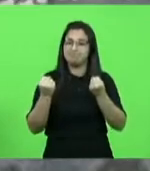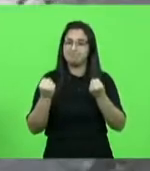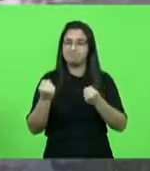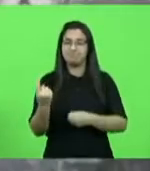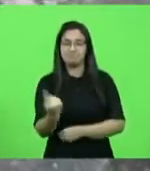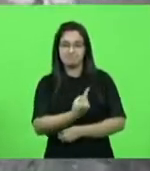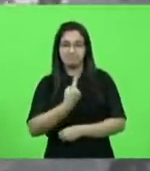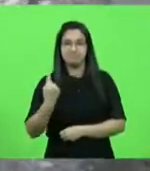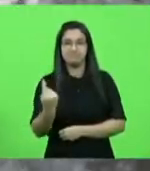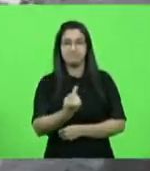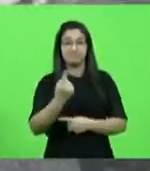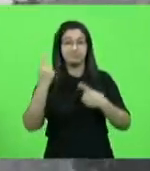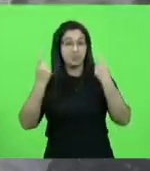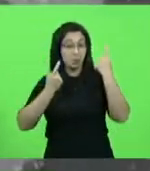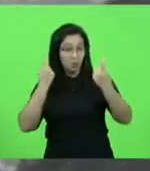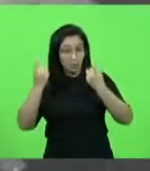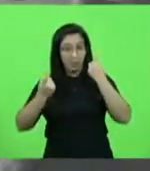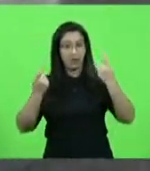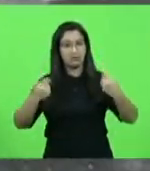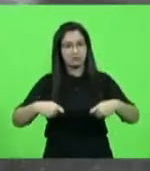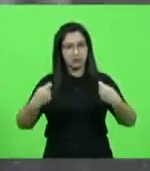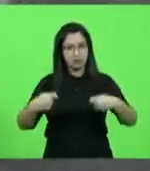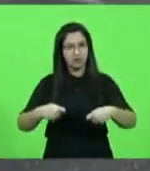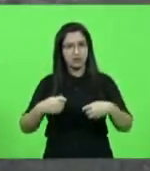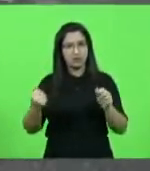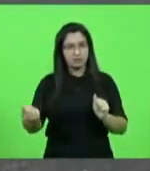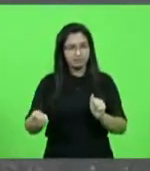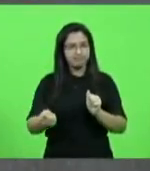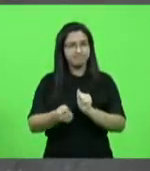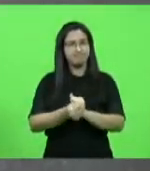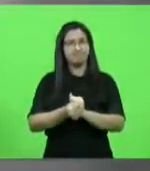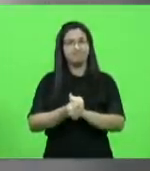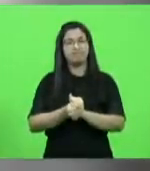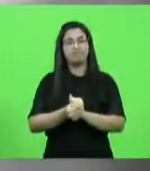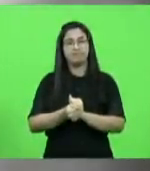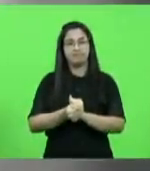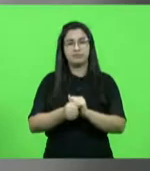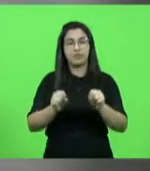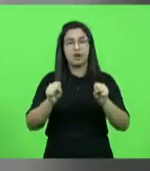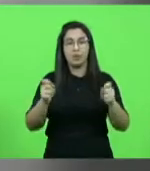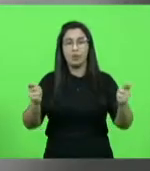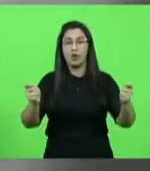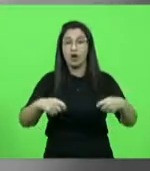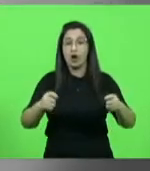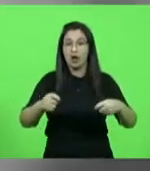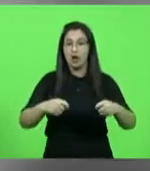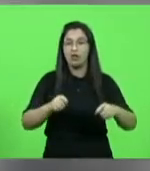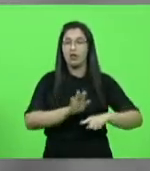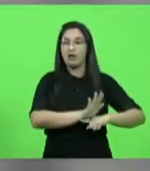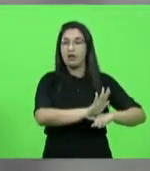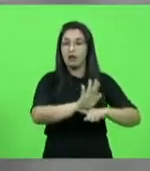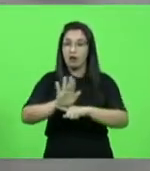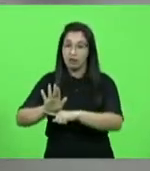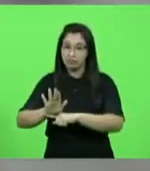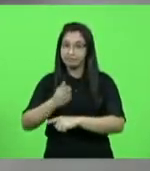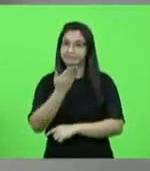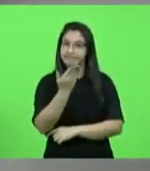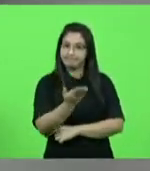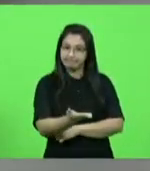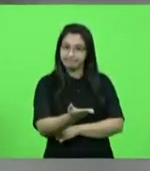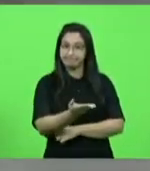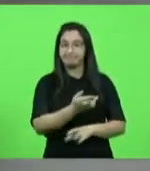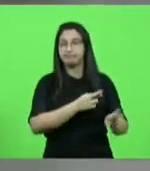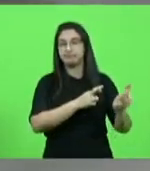muito preocupados, nos juntarmos para podermos ajudar, sim, a